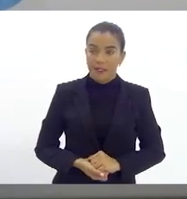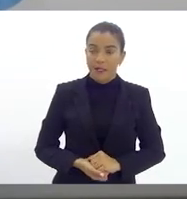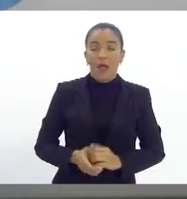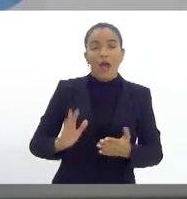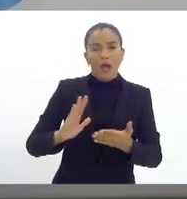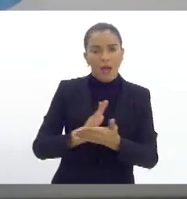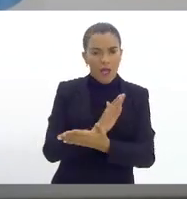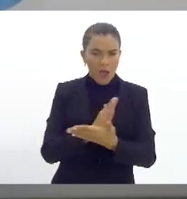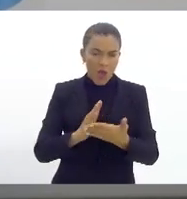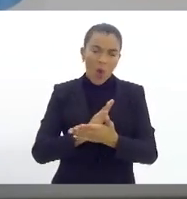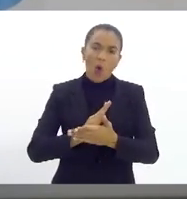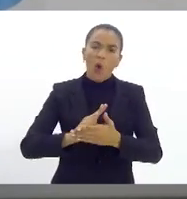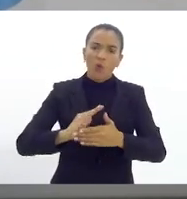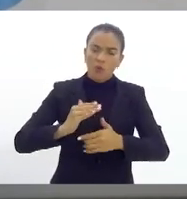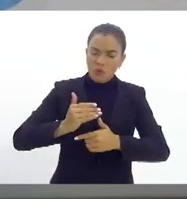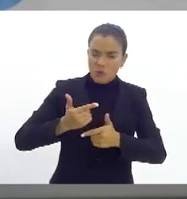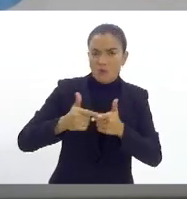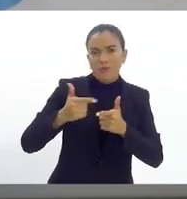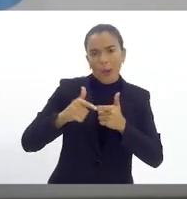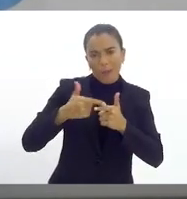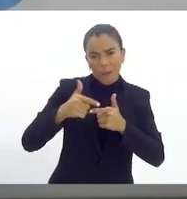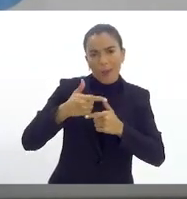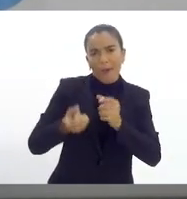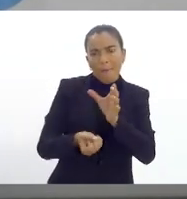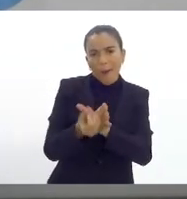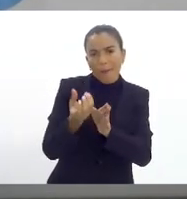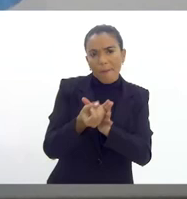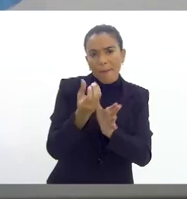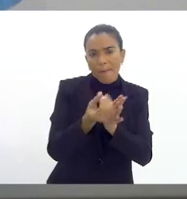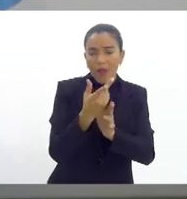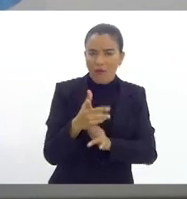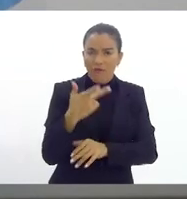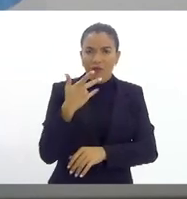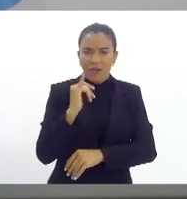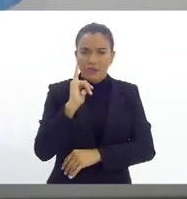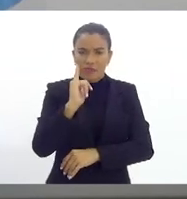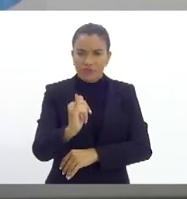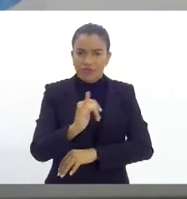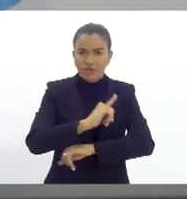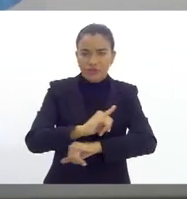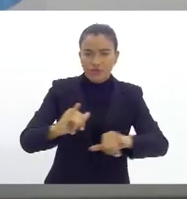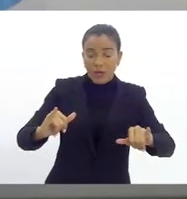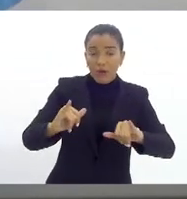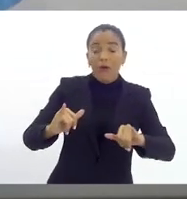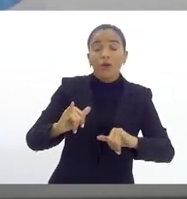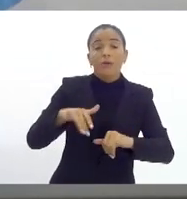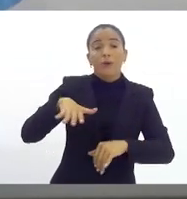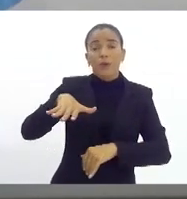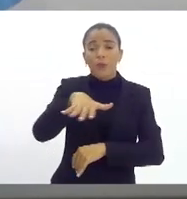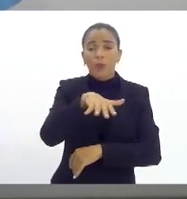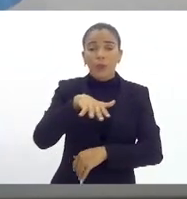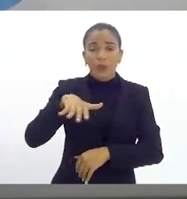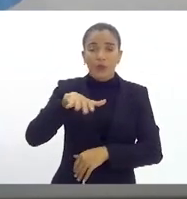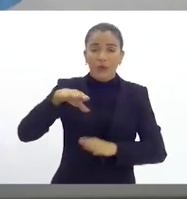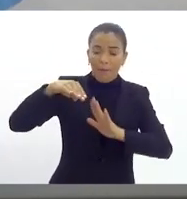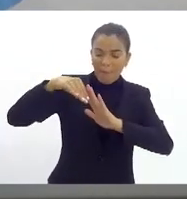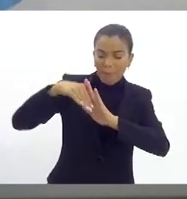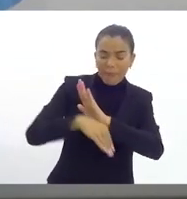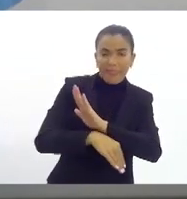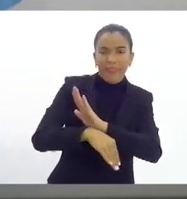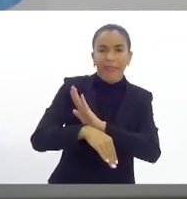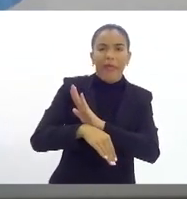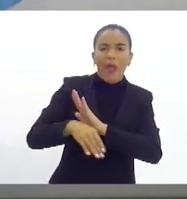algumas consequências diretas né A primeira delas como eu citei é o nível a queda no nível da